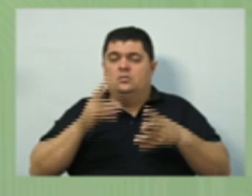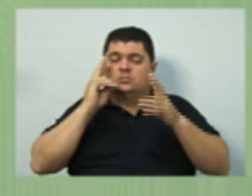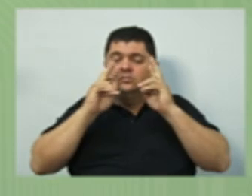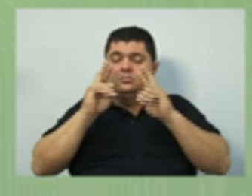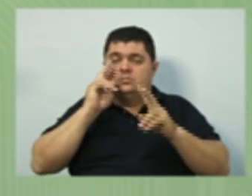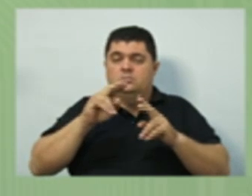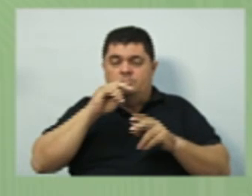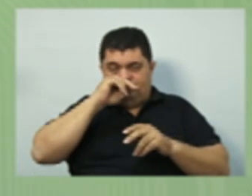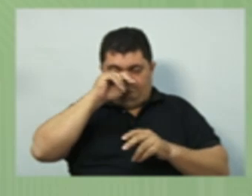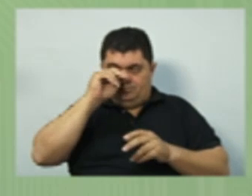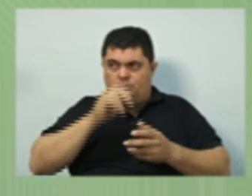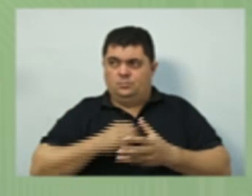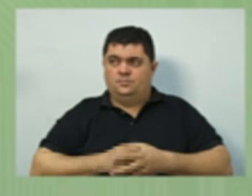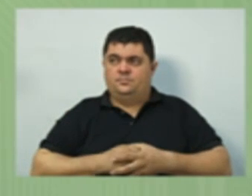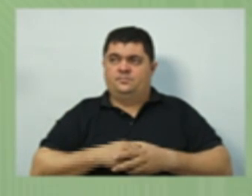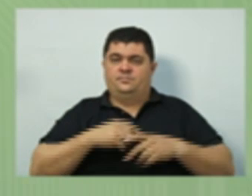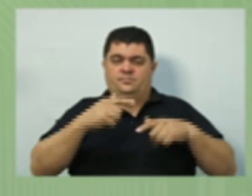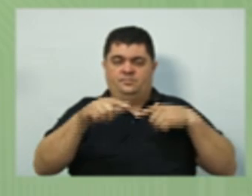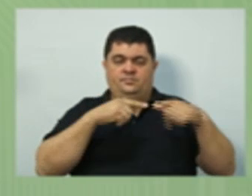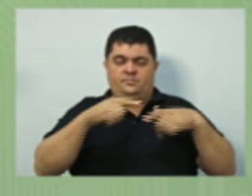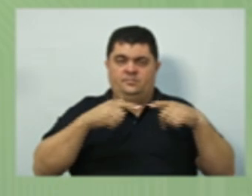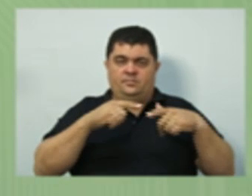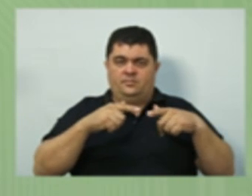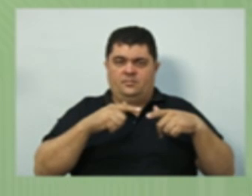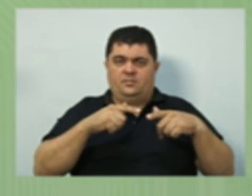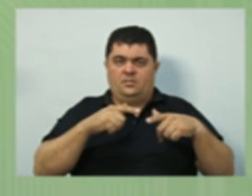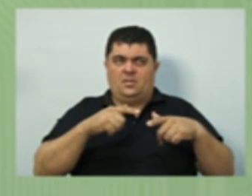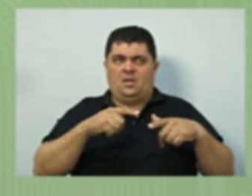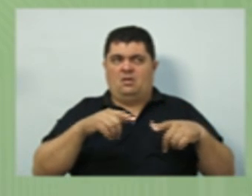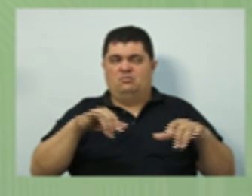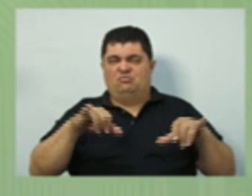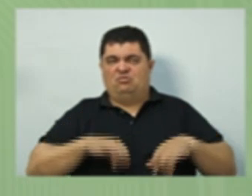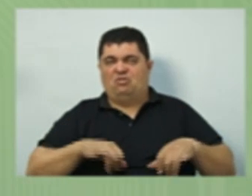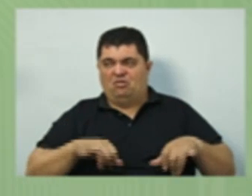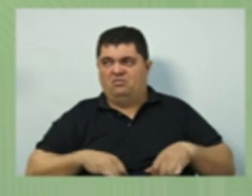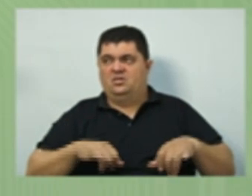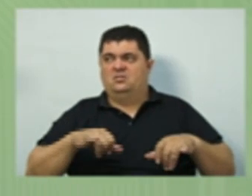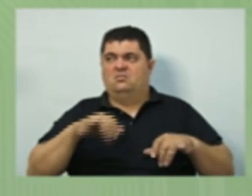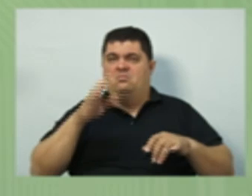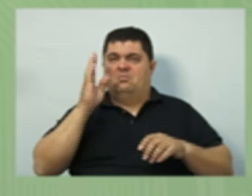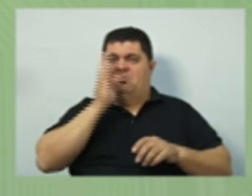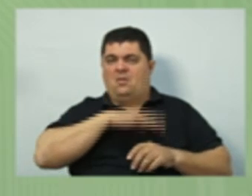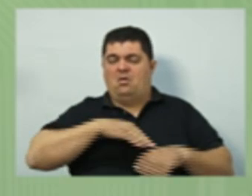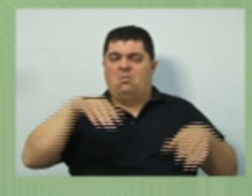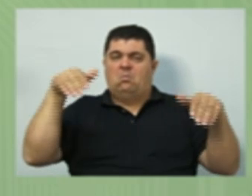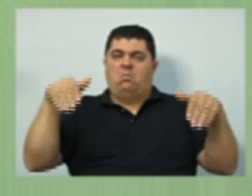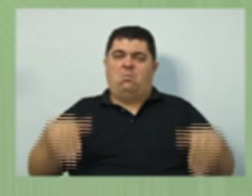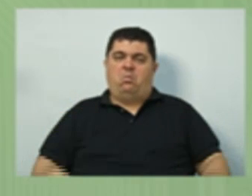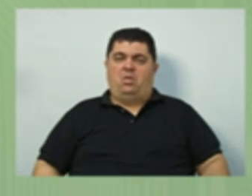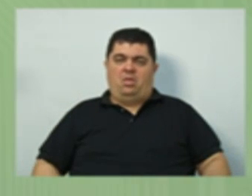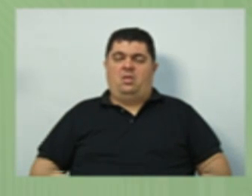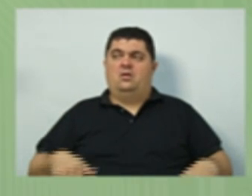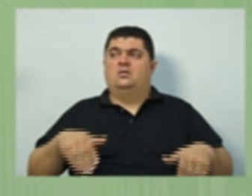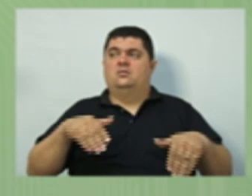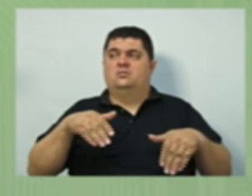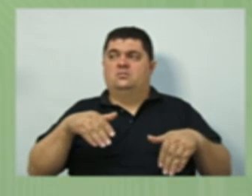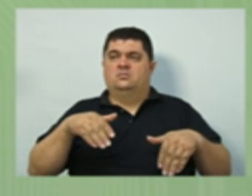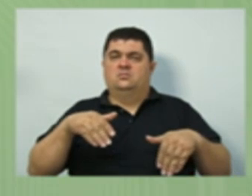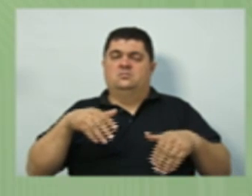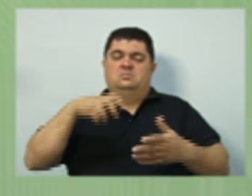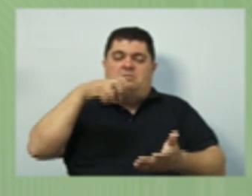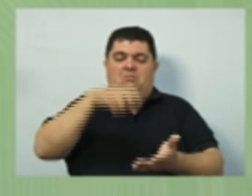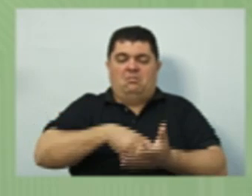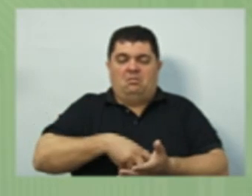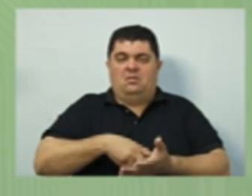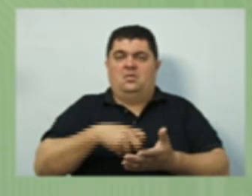estão presenciando, né? O trabalho enquanto algo que nos tortura, algo que nos deixa inferior ao outro, algo que nos pune, que